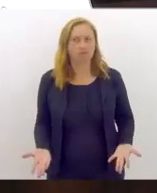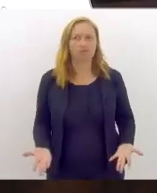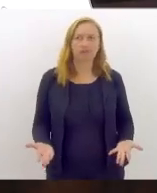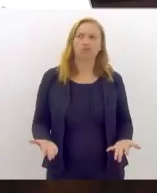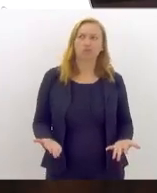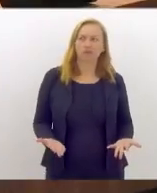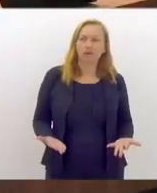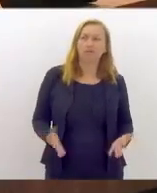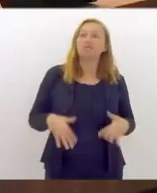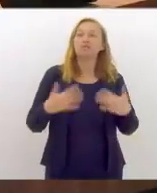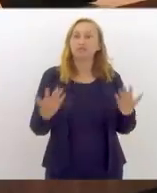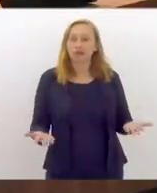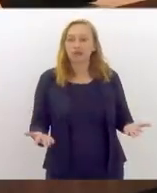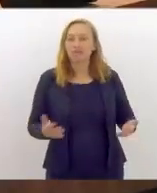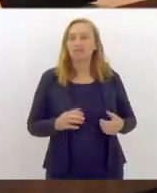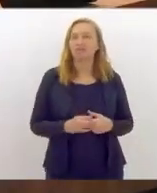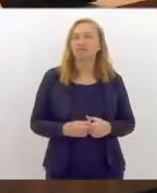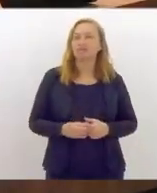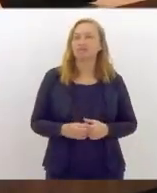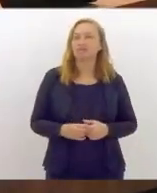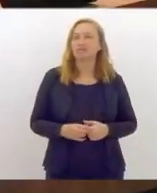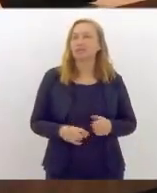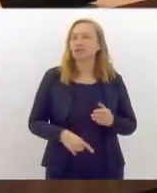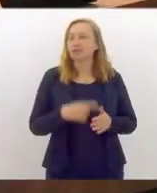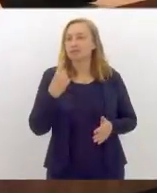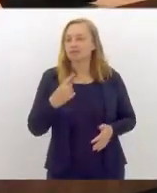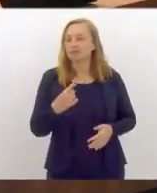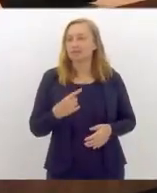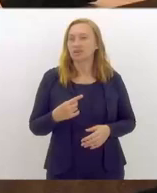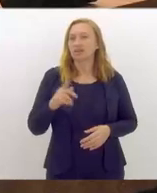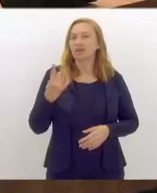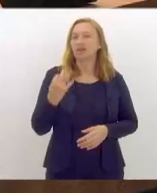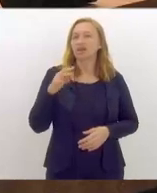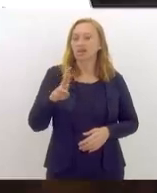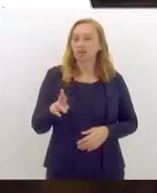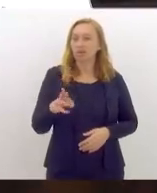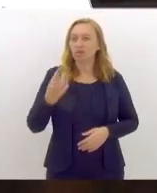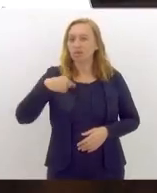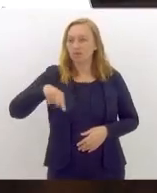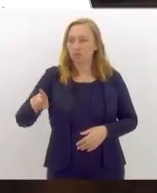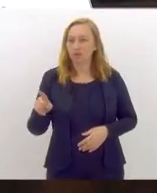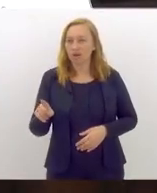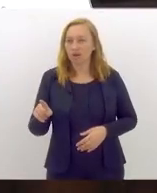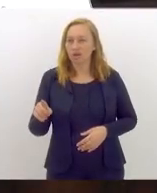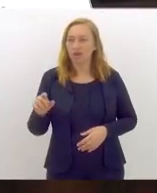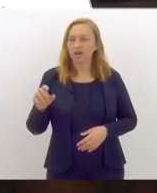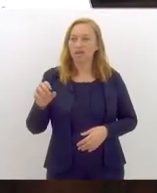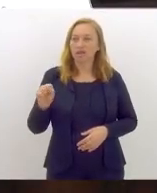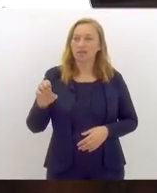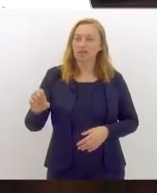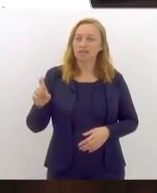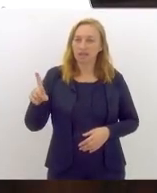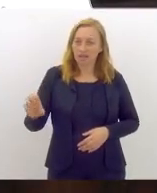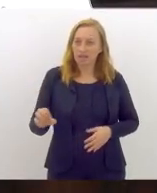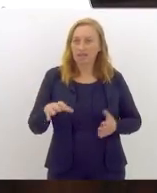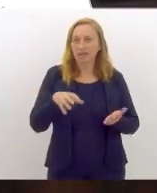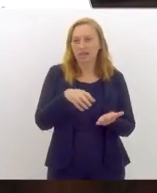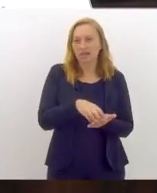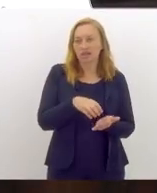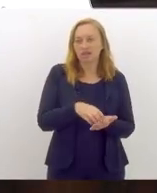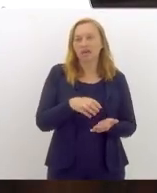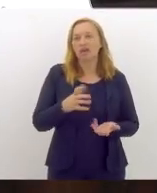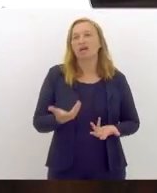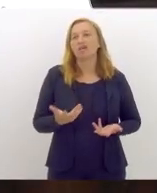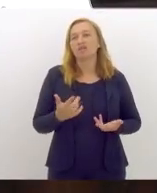então é uma das primeiras vezes que o Heitor foi na sede ia lá foi a base do Arcanjo